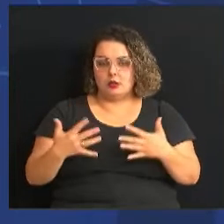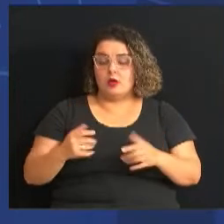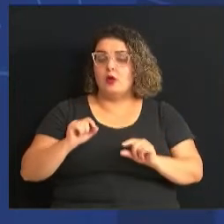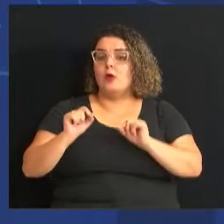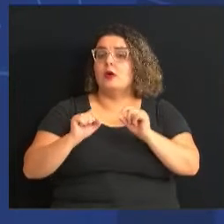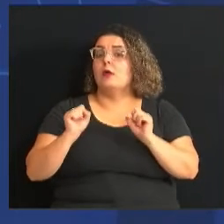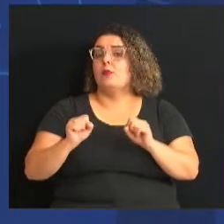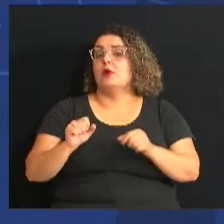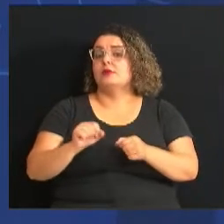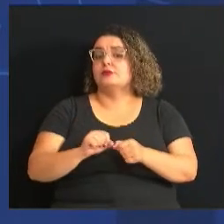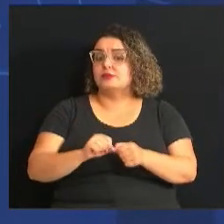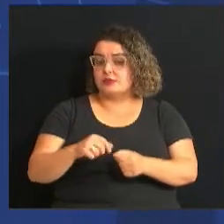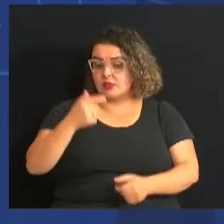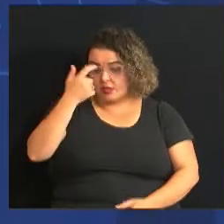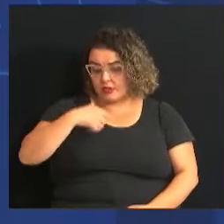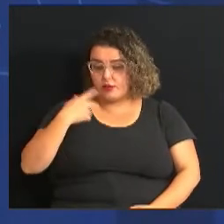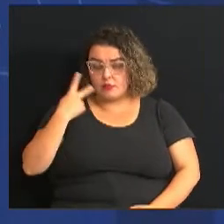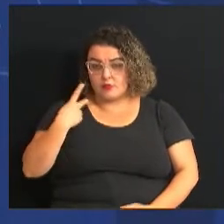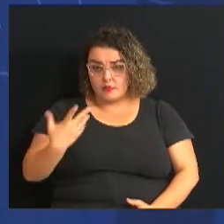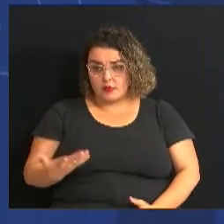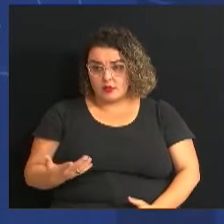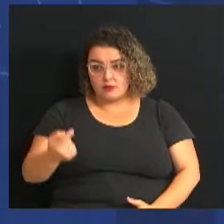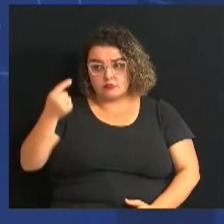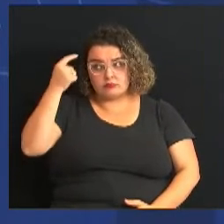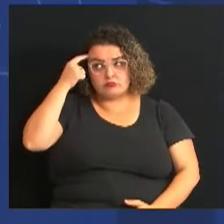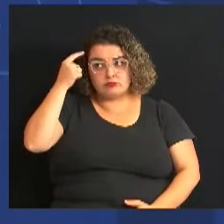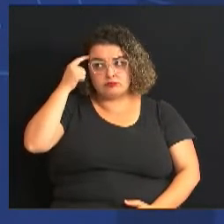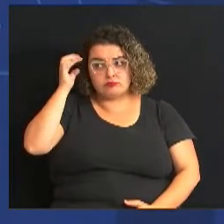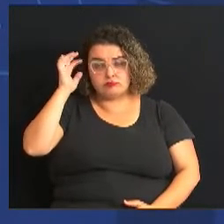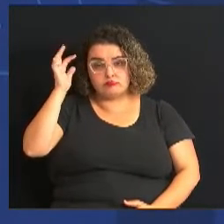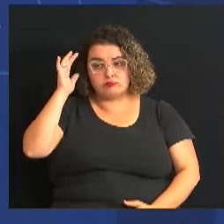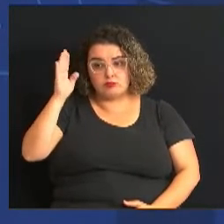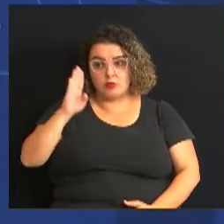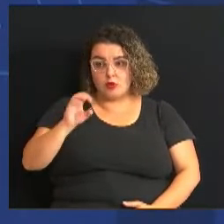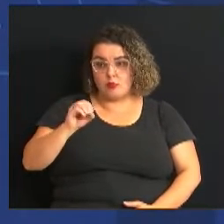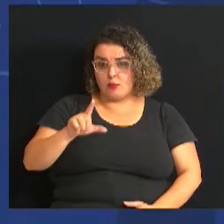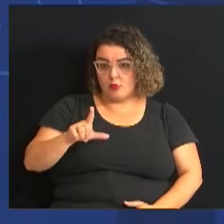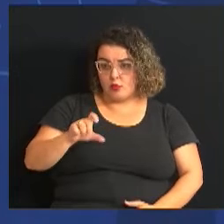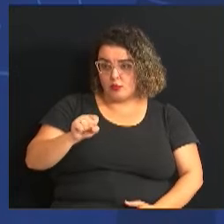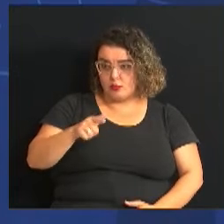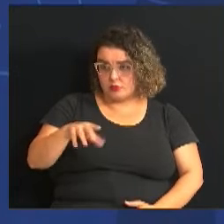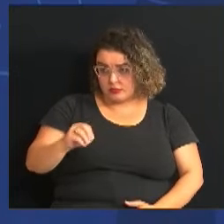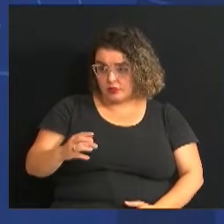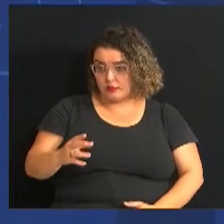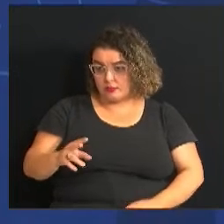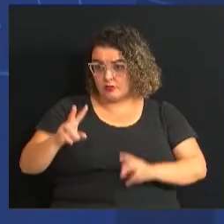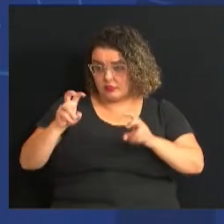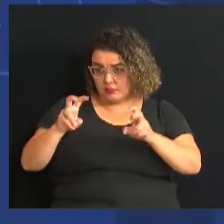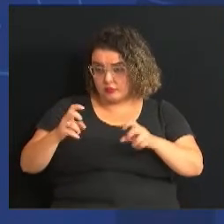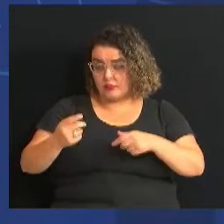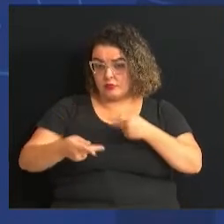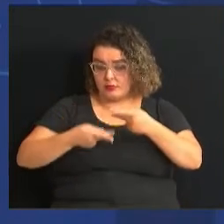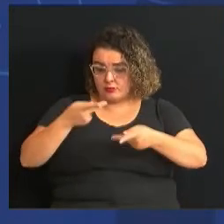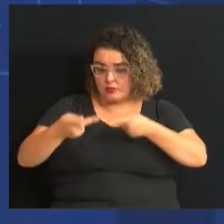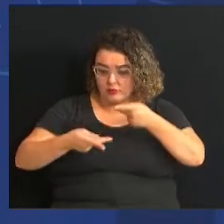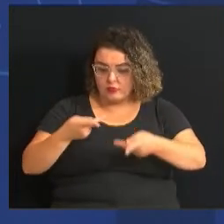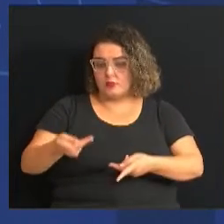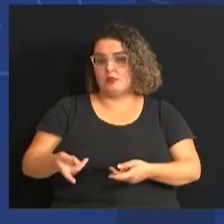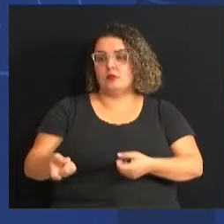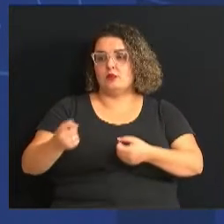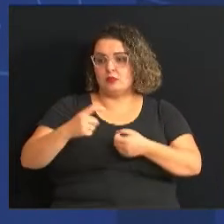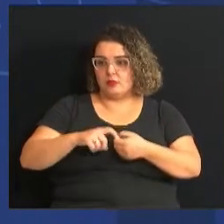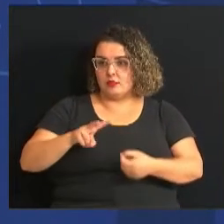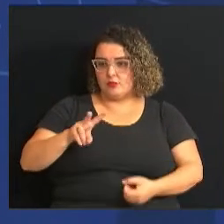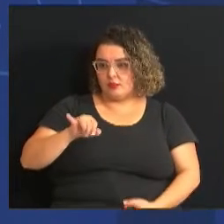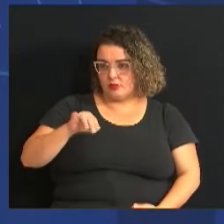fazer enquanto vereador? Eu pensei no bolsão, que é um assunto que eu já estou voltando a tratar agora com o Vinícius, que está